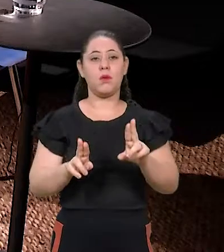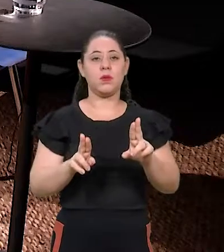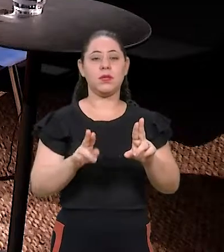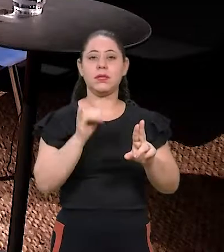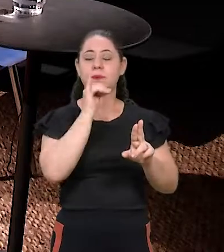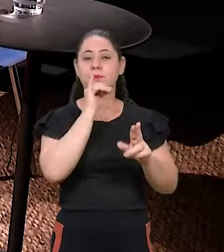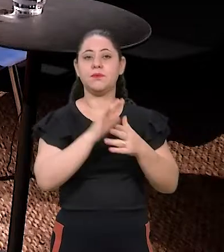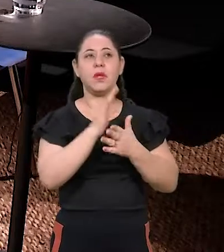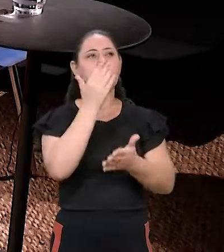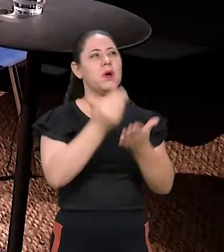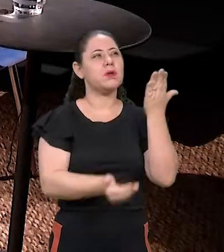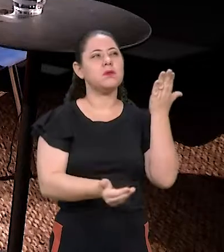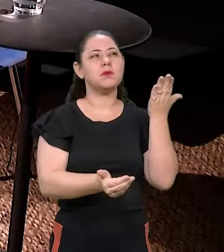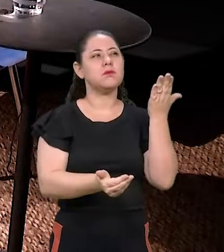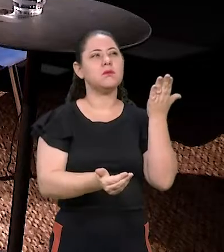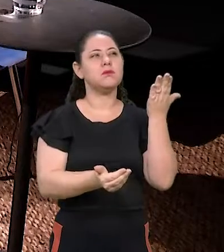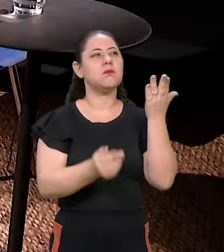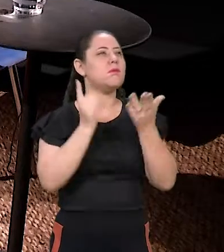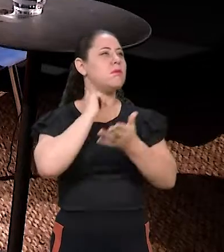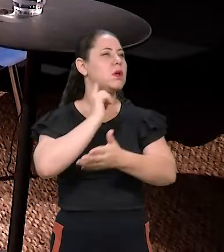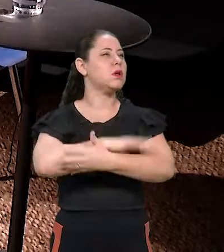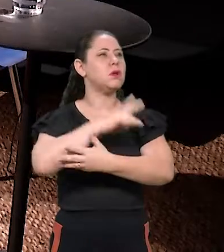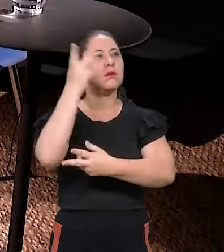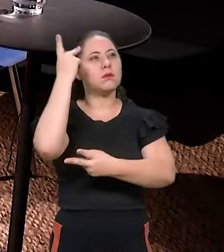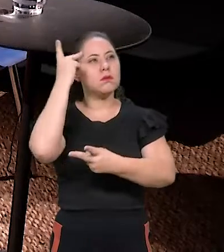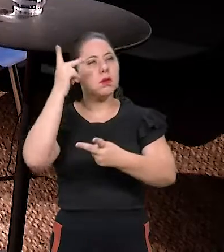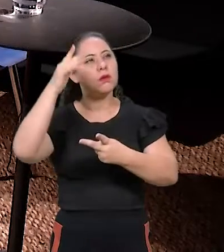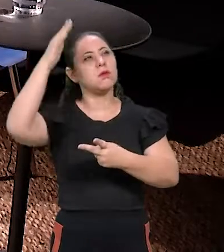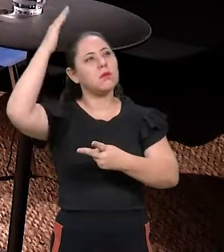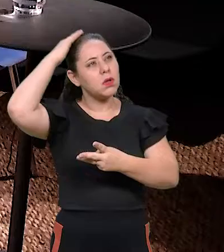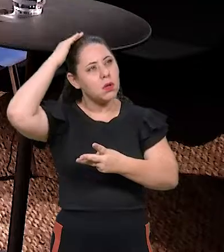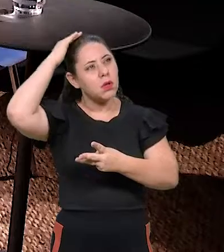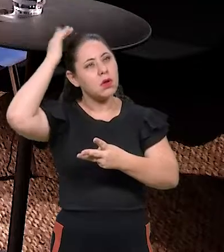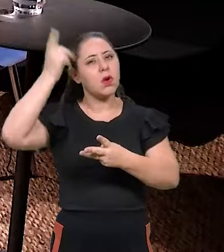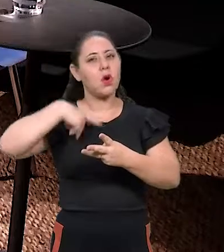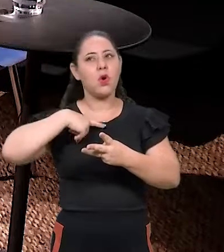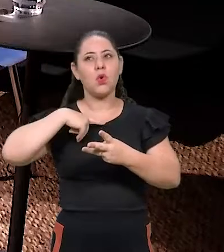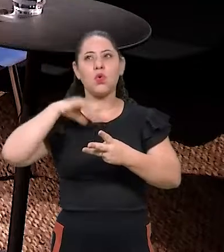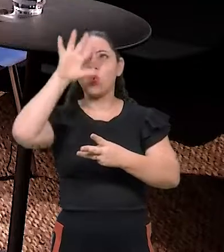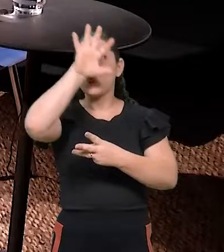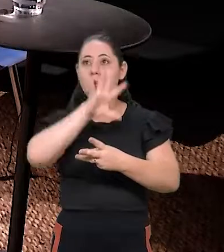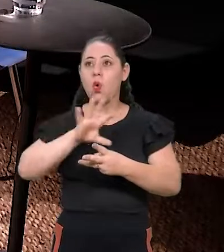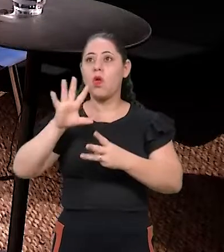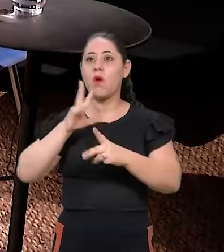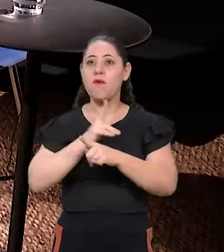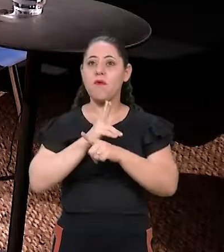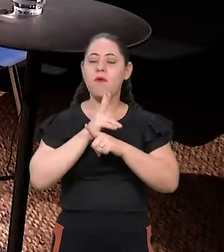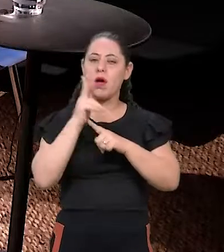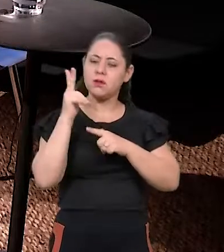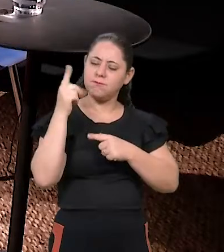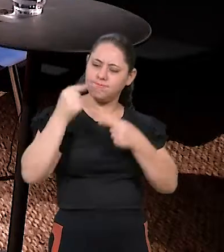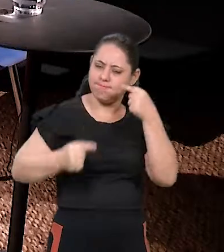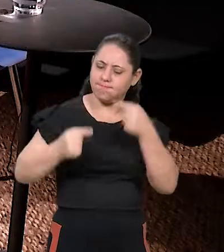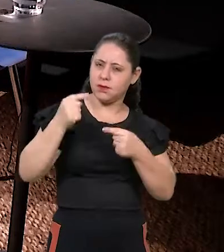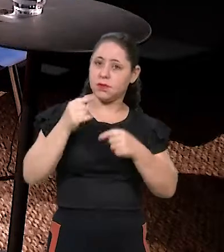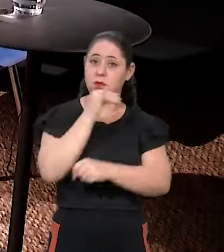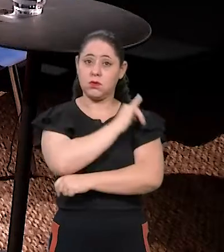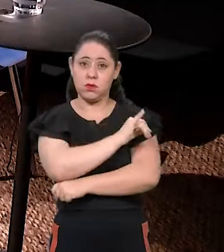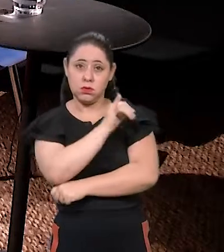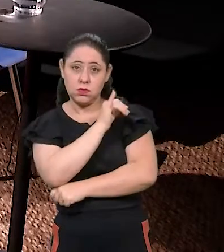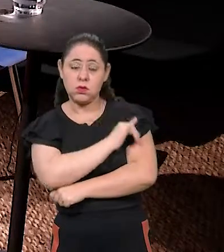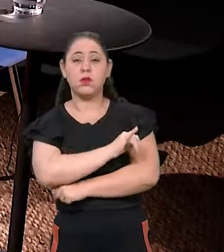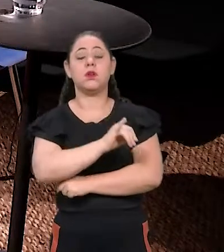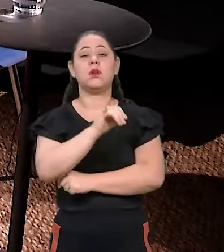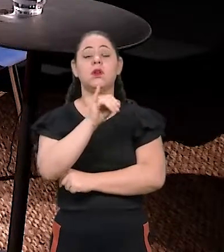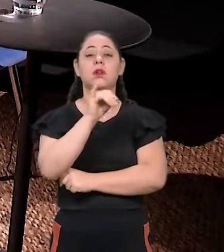gente nominal perde para Minas, São Paulo, Paraná, o restante a gente briga com todos aí para, né, sendo que nós